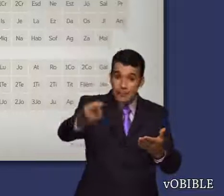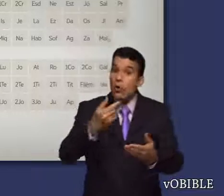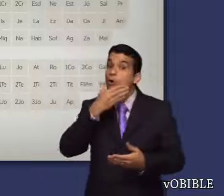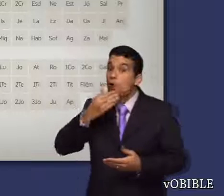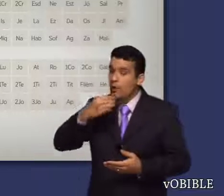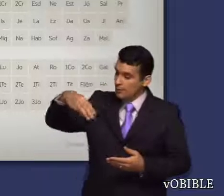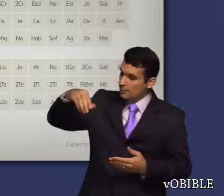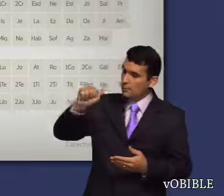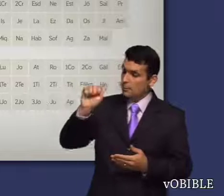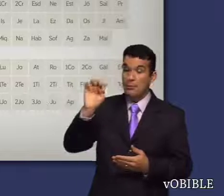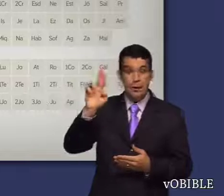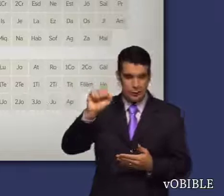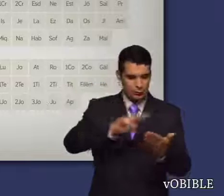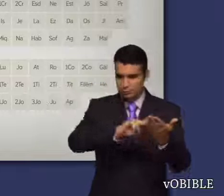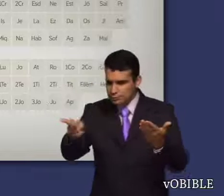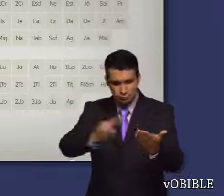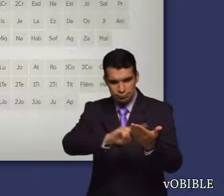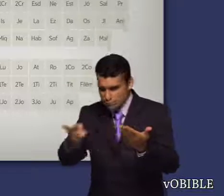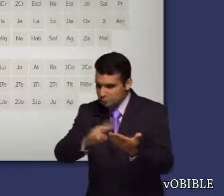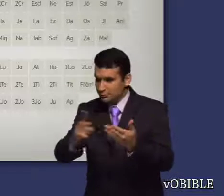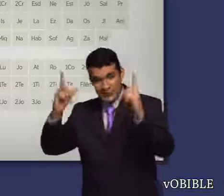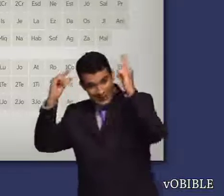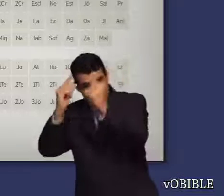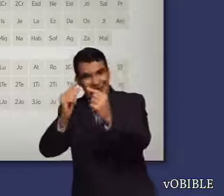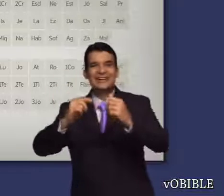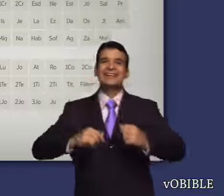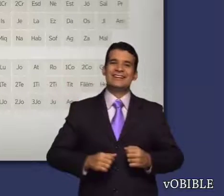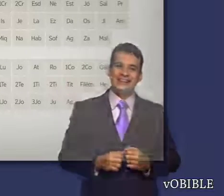depois, o próprio Mateus talvez o tenha traduzido para o grego.